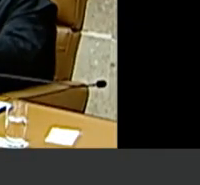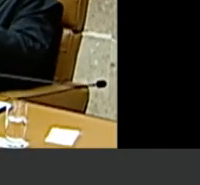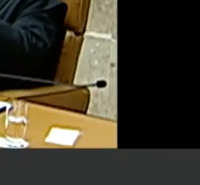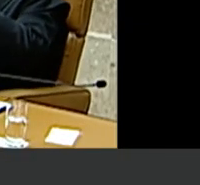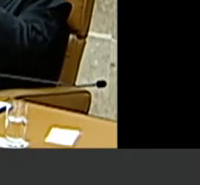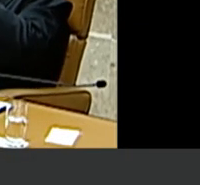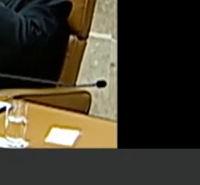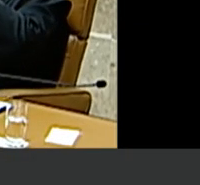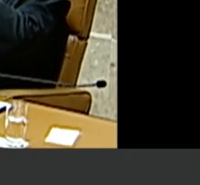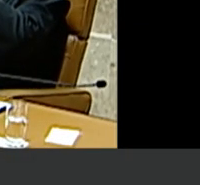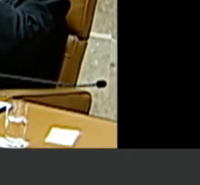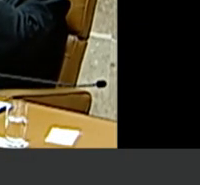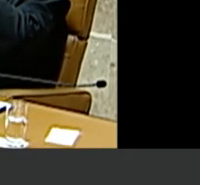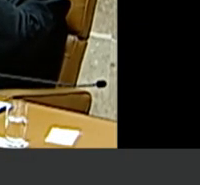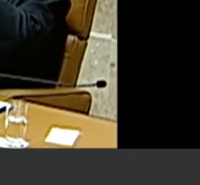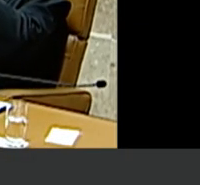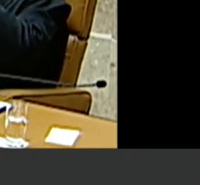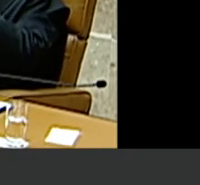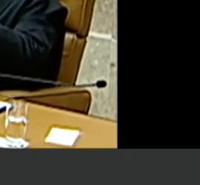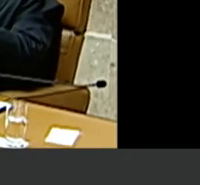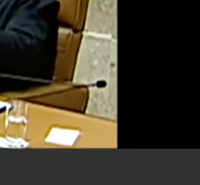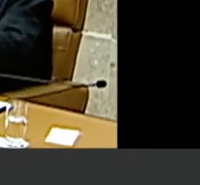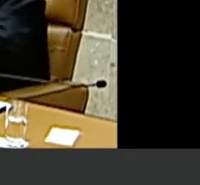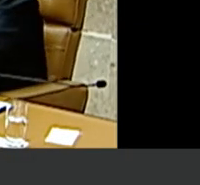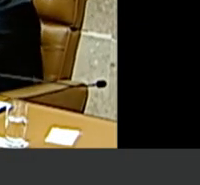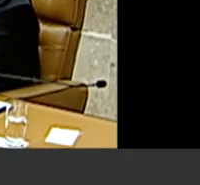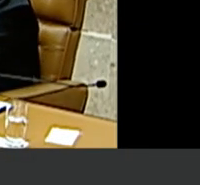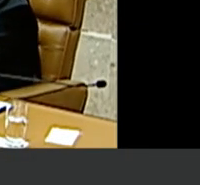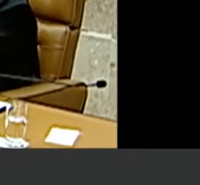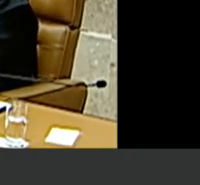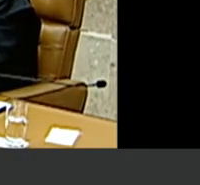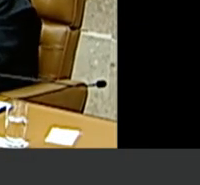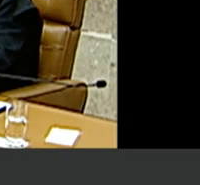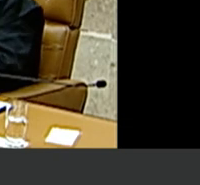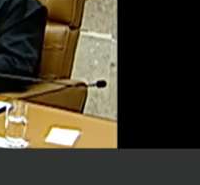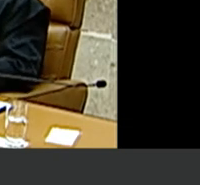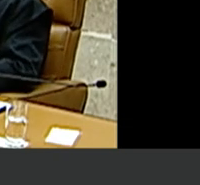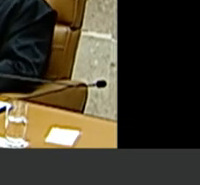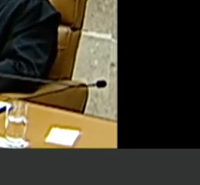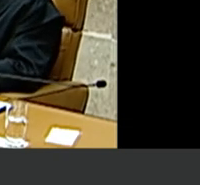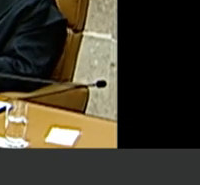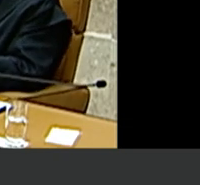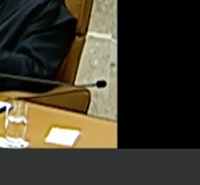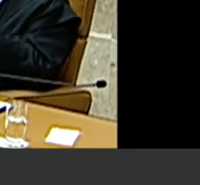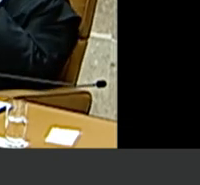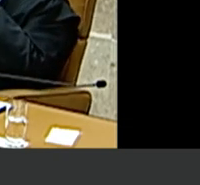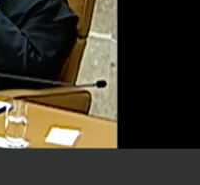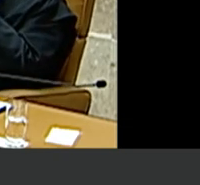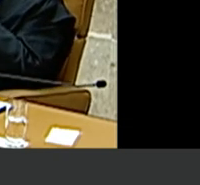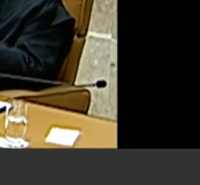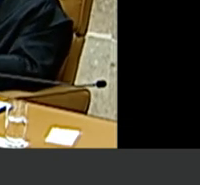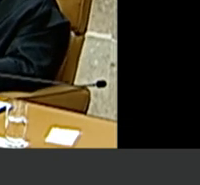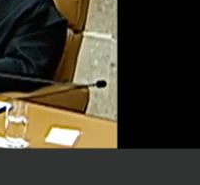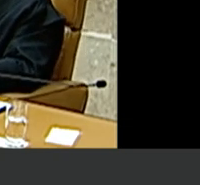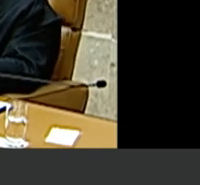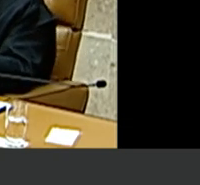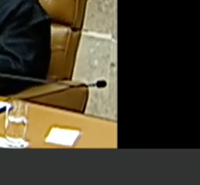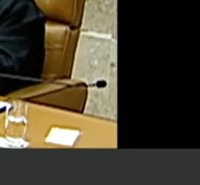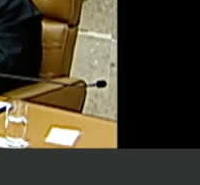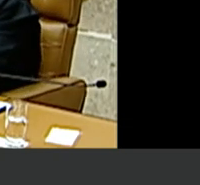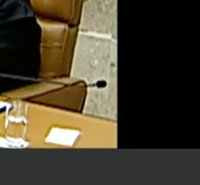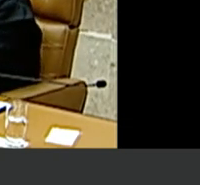Eu quero começar agradecendo a delicadeza da concessão da palavra e